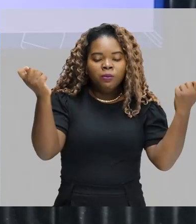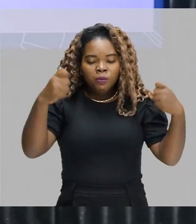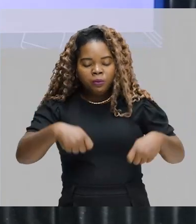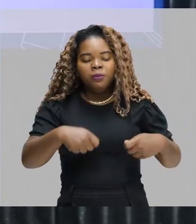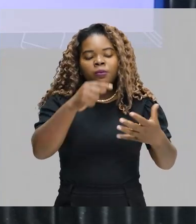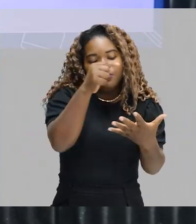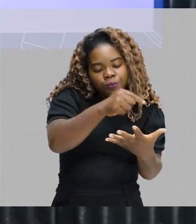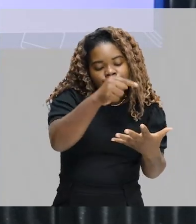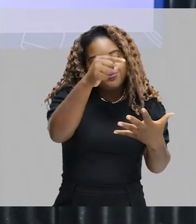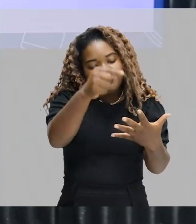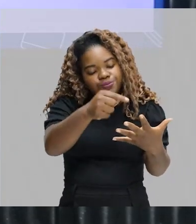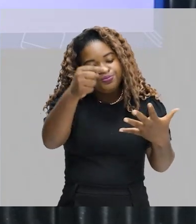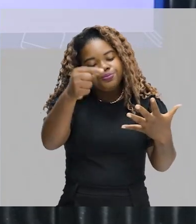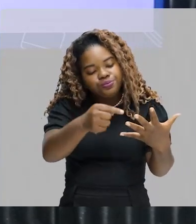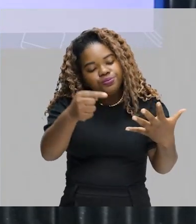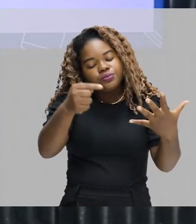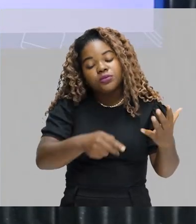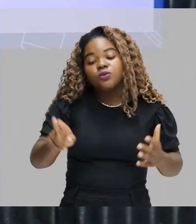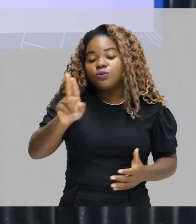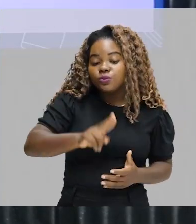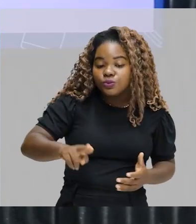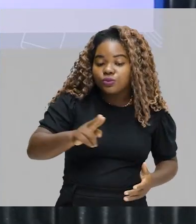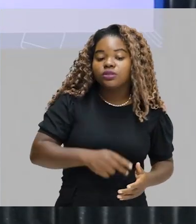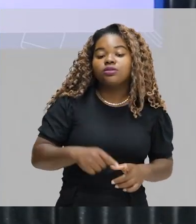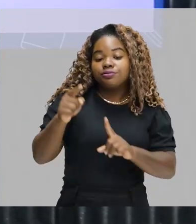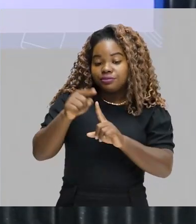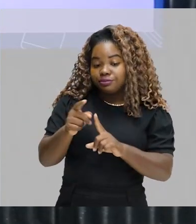consegue contar usando os números